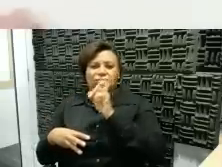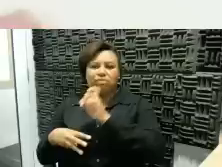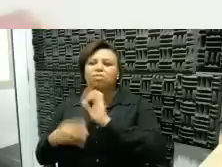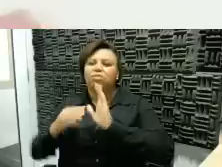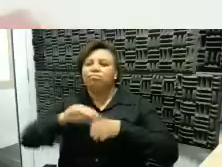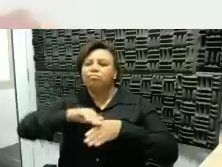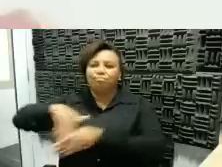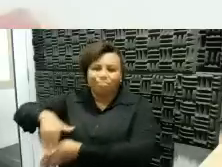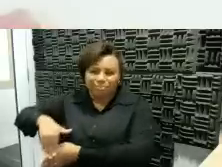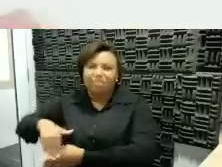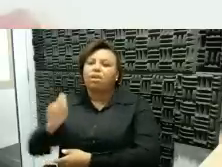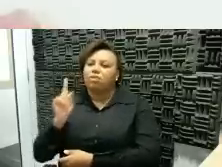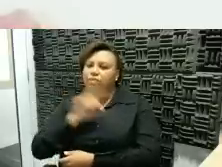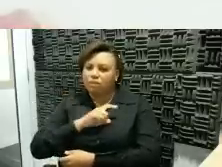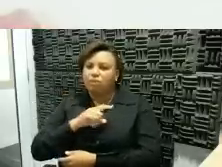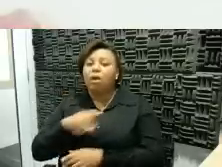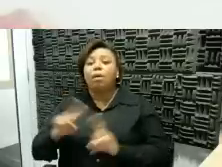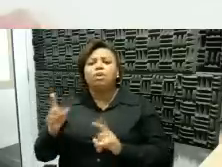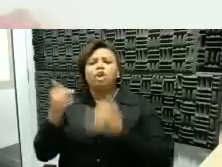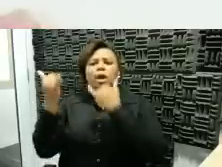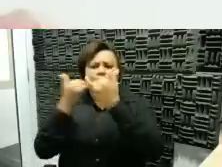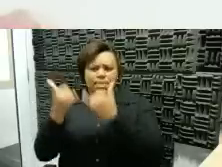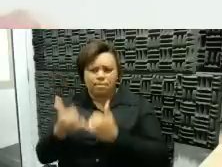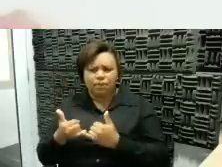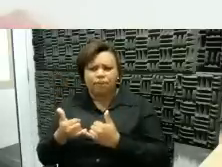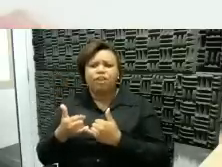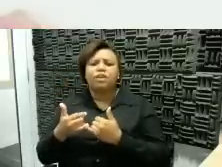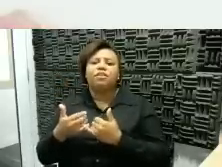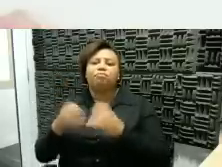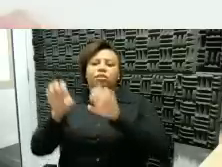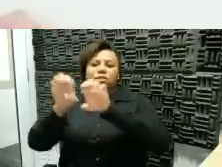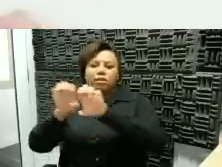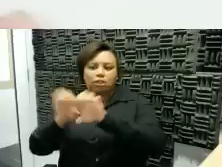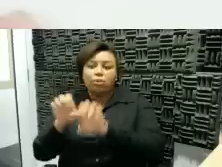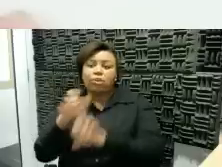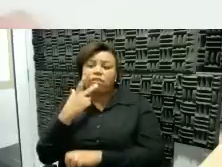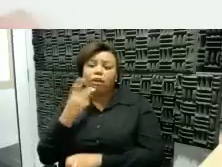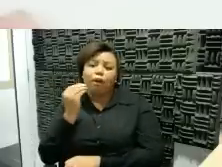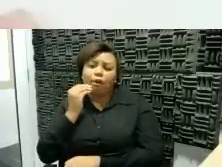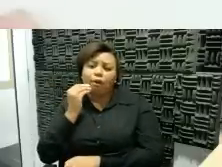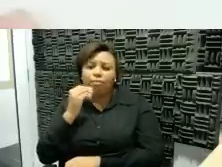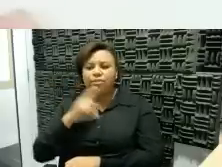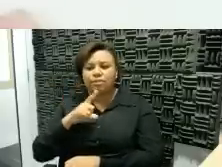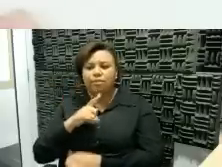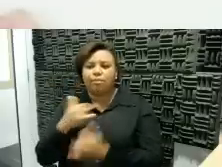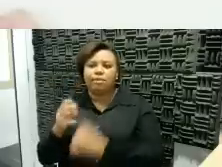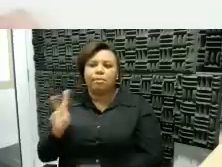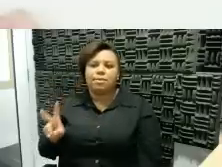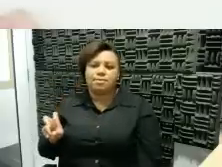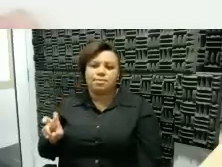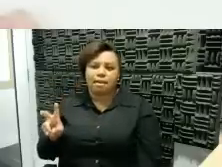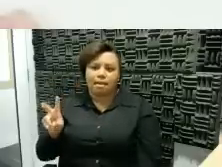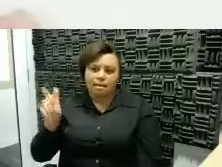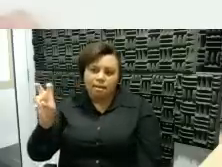só alguns exemplos físicas e arquitetônicas a gente tem obviamente né as cadas ã os banheiros não